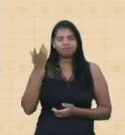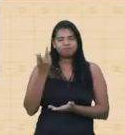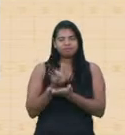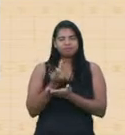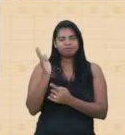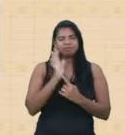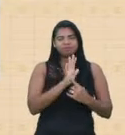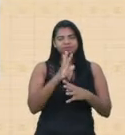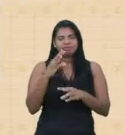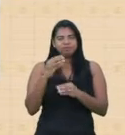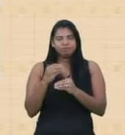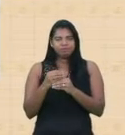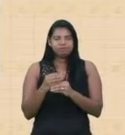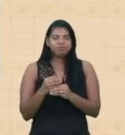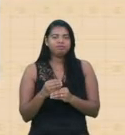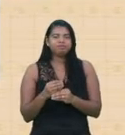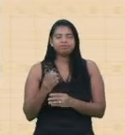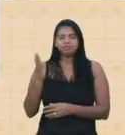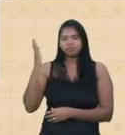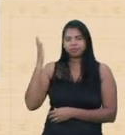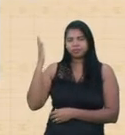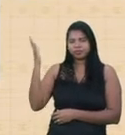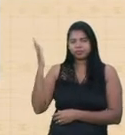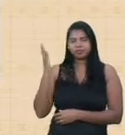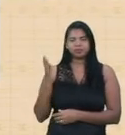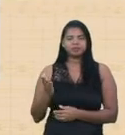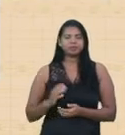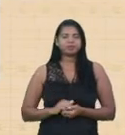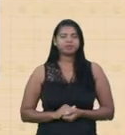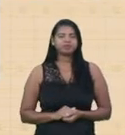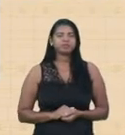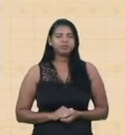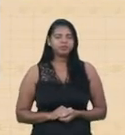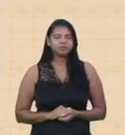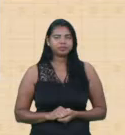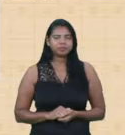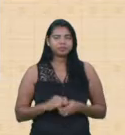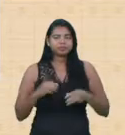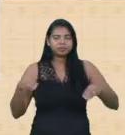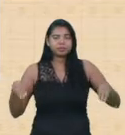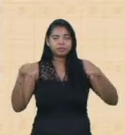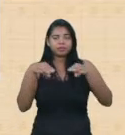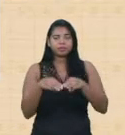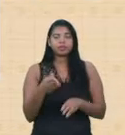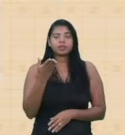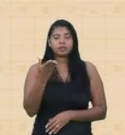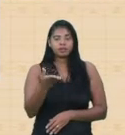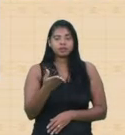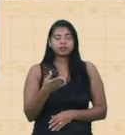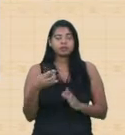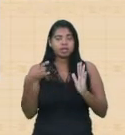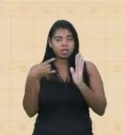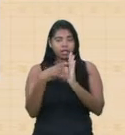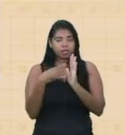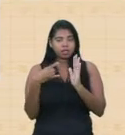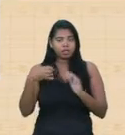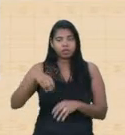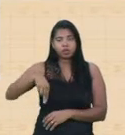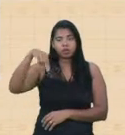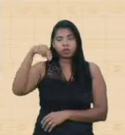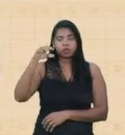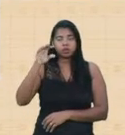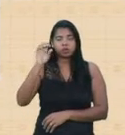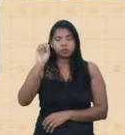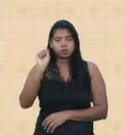muito importante dos ímãs é a inseparabilidade dos polos magnéticos. Ou seja, mesmo que você quebre um ímã norte e sul, eles não